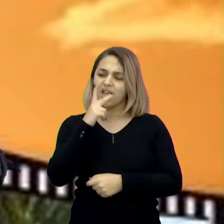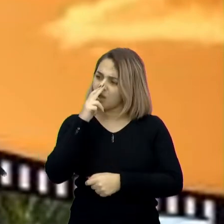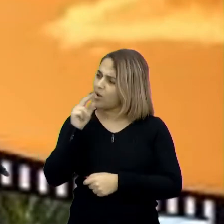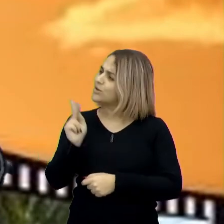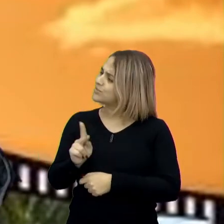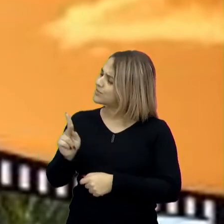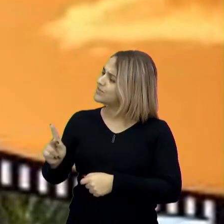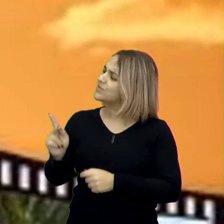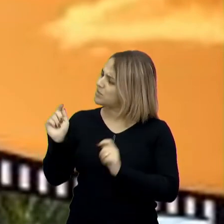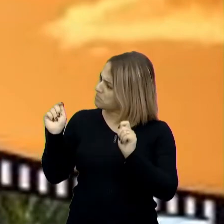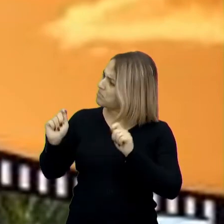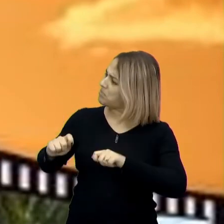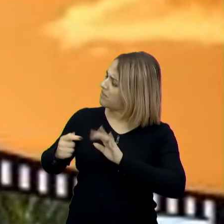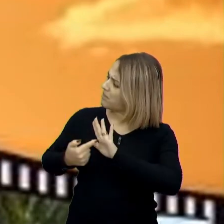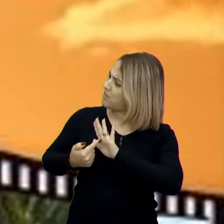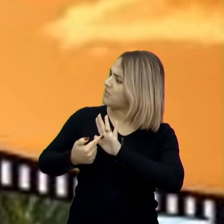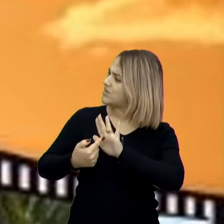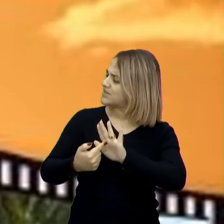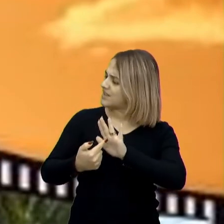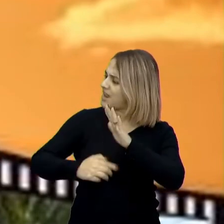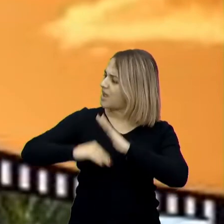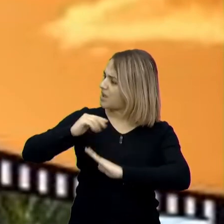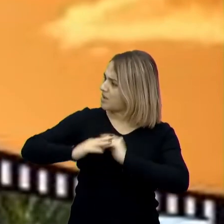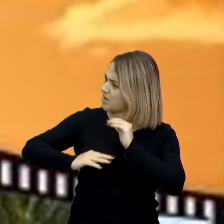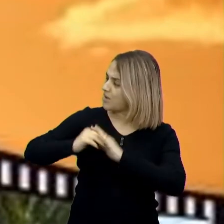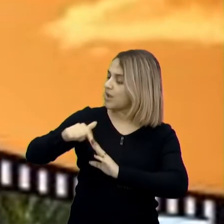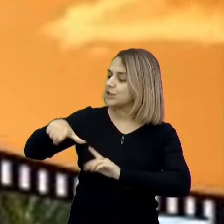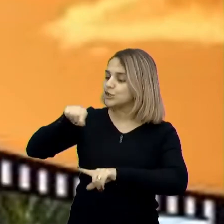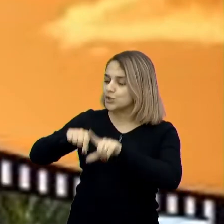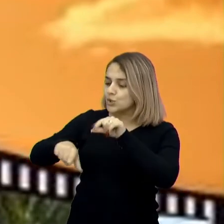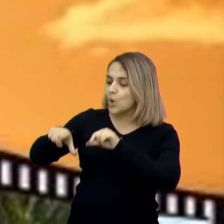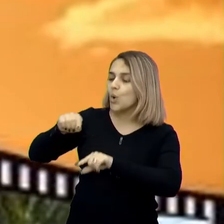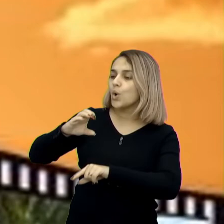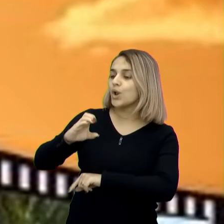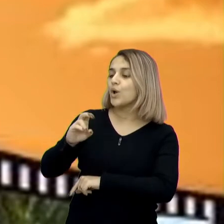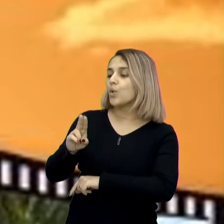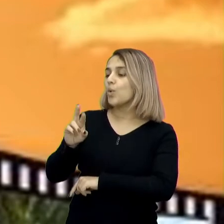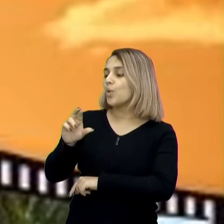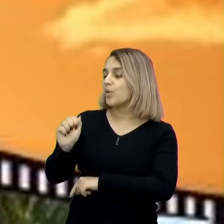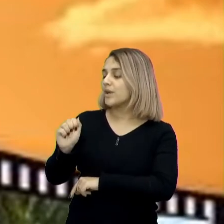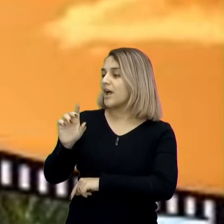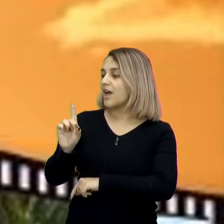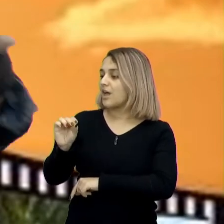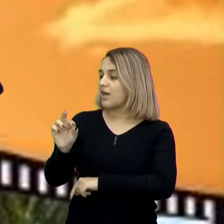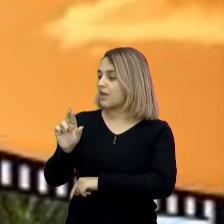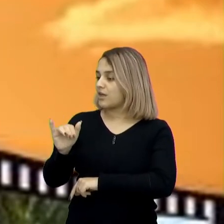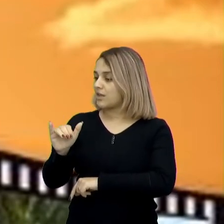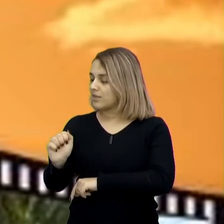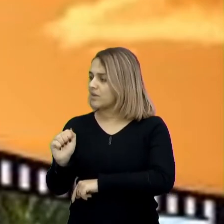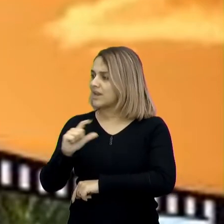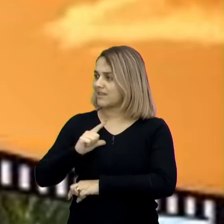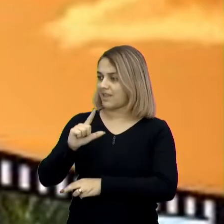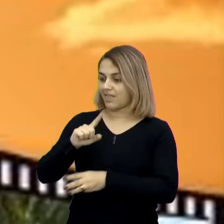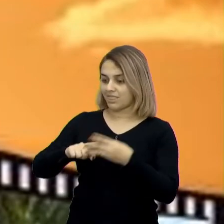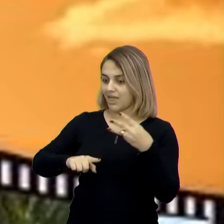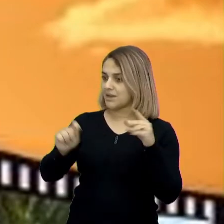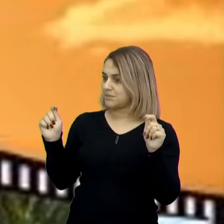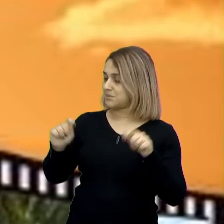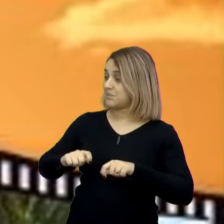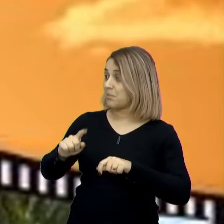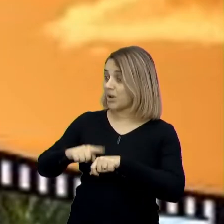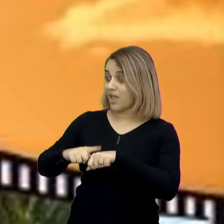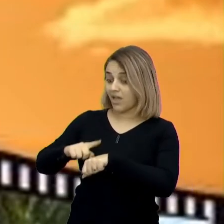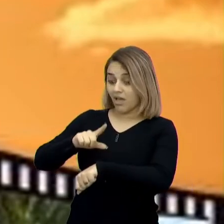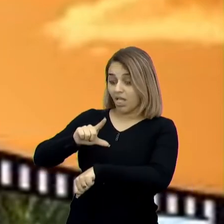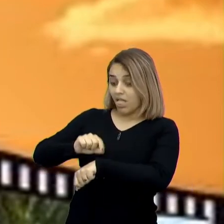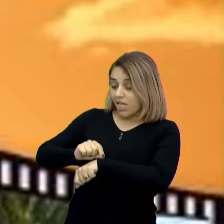estudantes um trabalho de curadoria, que é aquele trabalho de escolha, né? A gente trouxe só 3 possibilidades, porque a gente tem pouco tempo, mas a gente